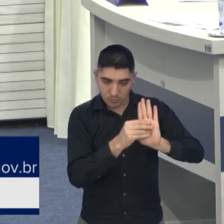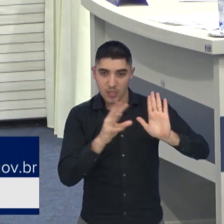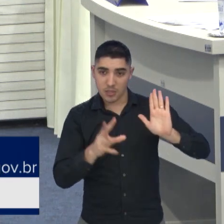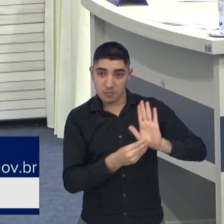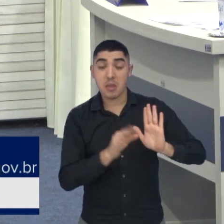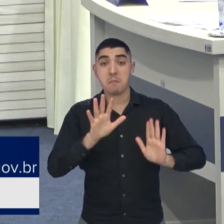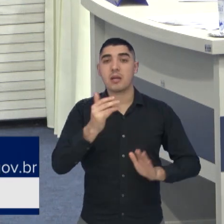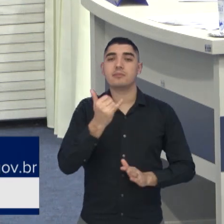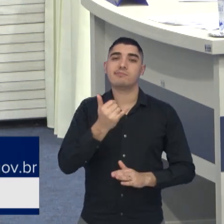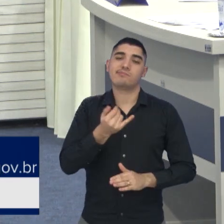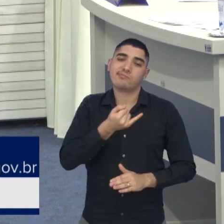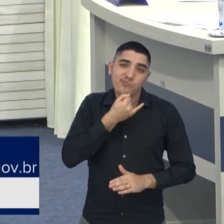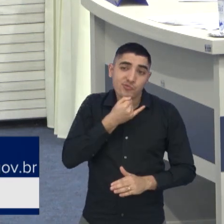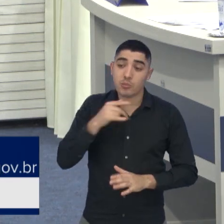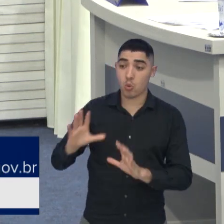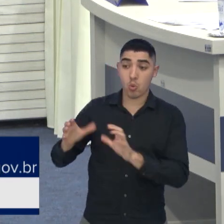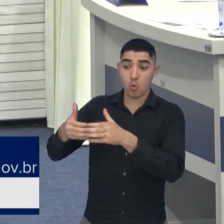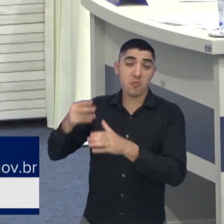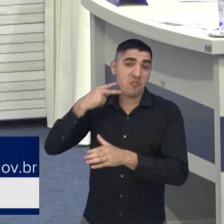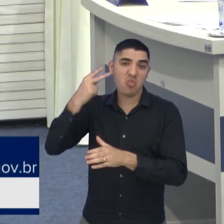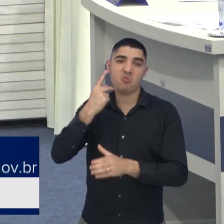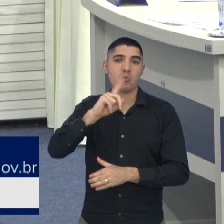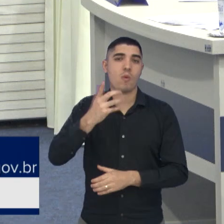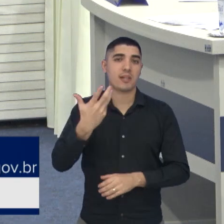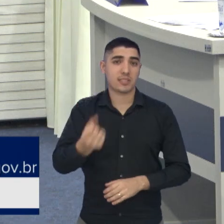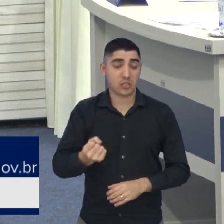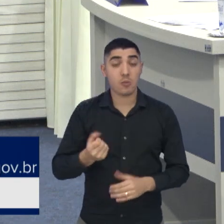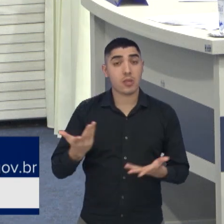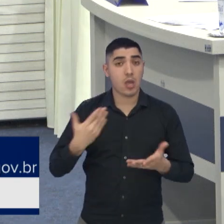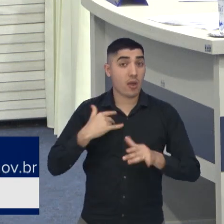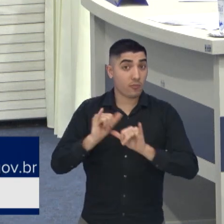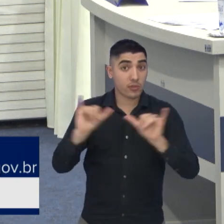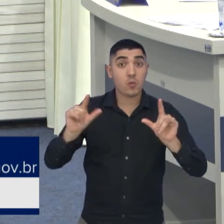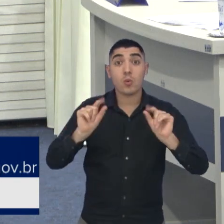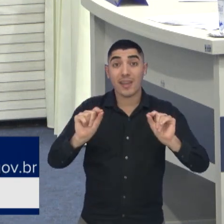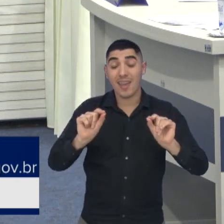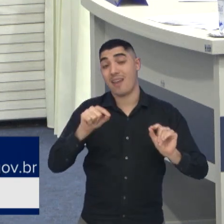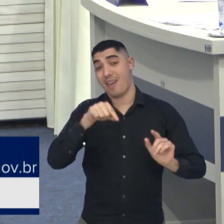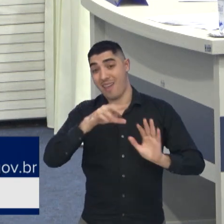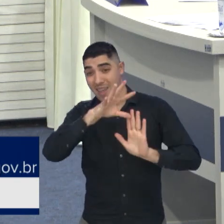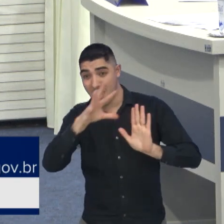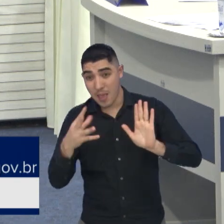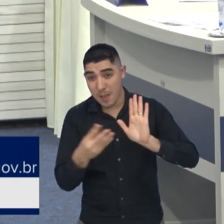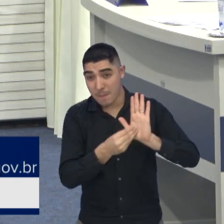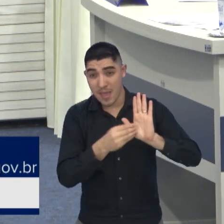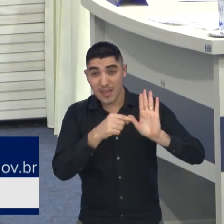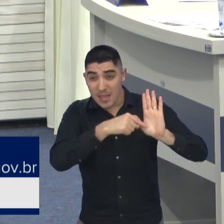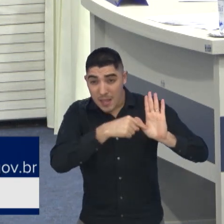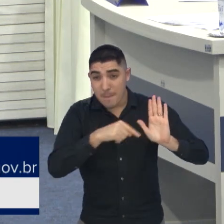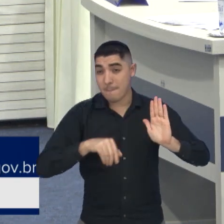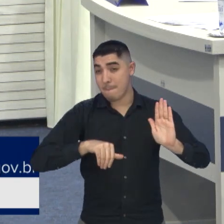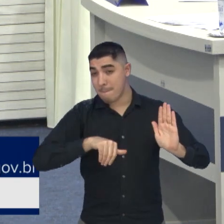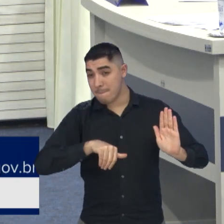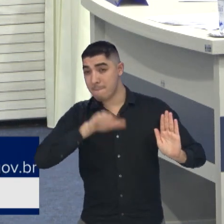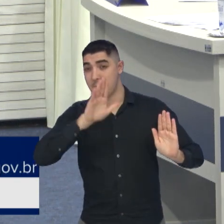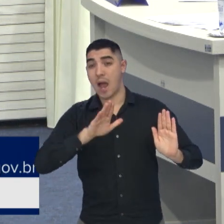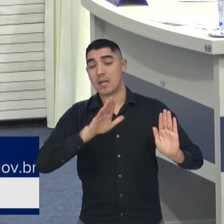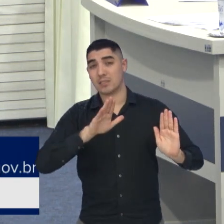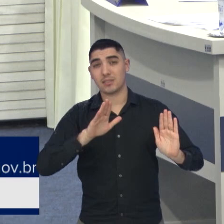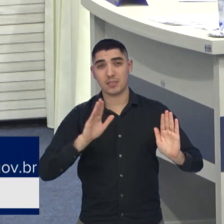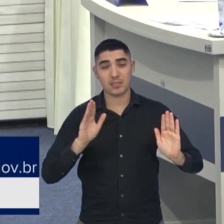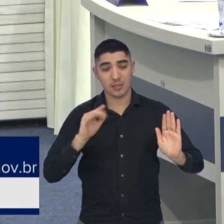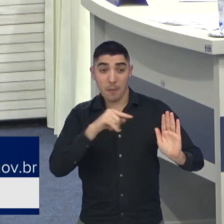comissões. E depois nós tínhamos conversado com vocês que a emenda mais danosa de todas apresentada